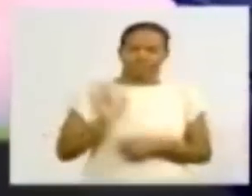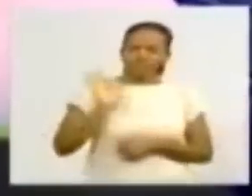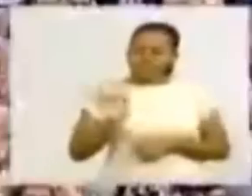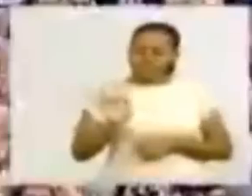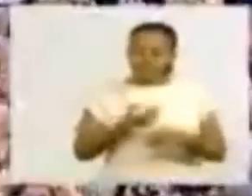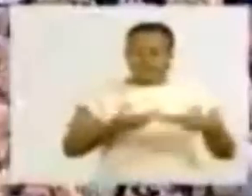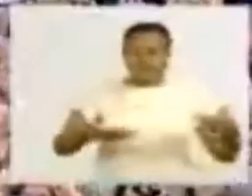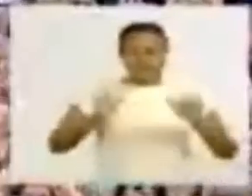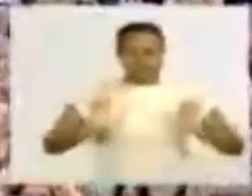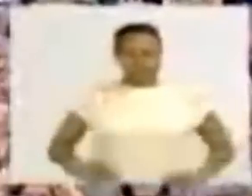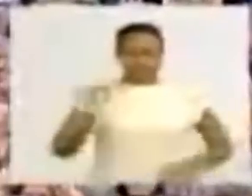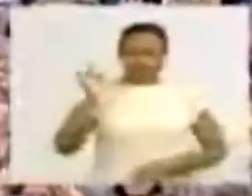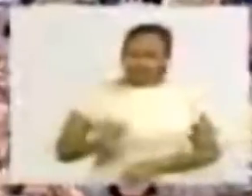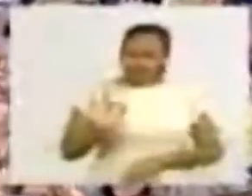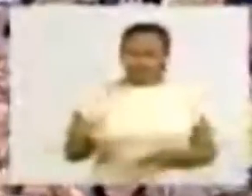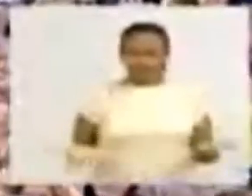conta.